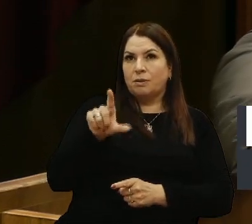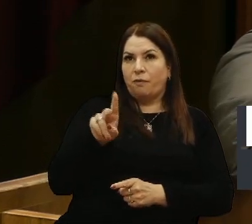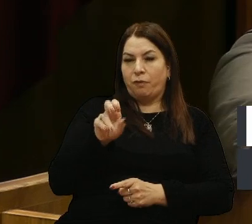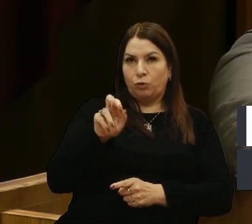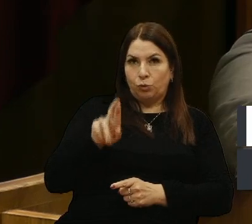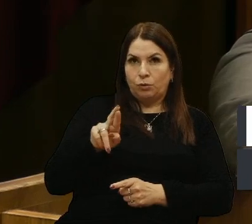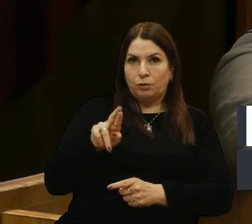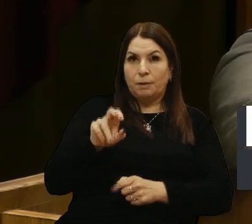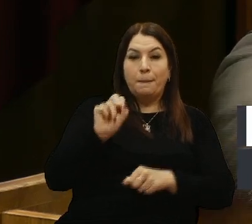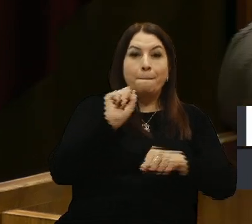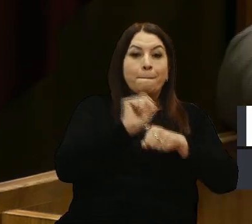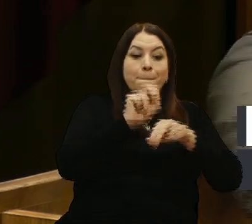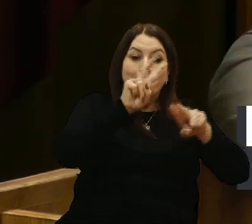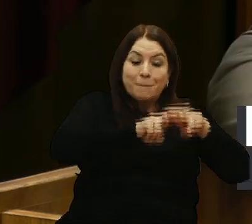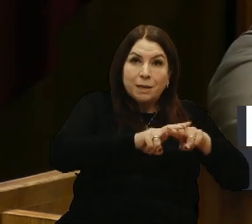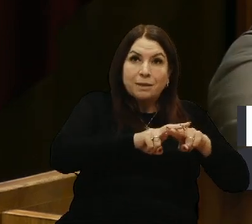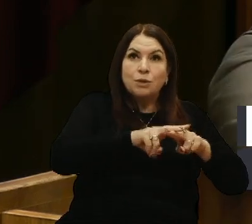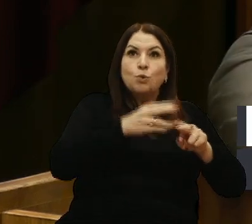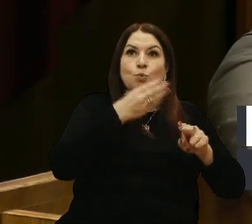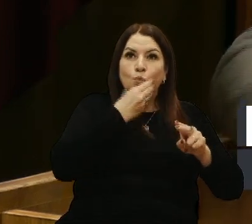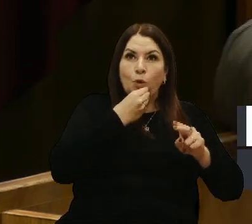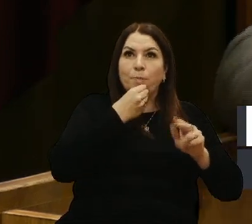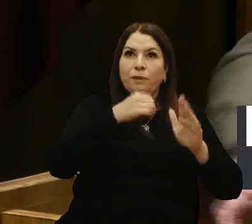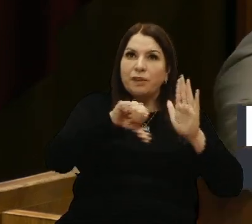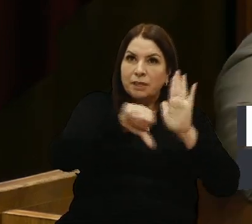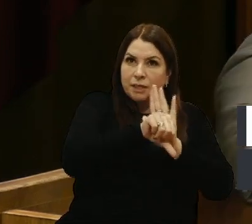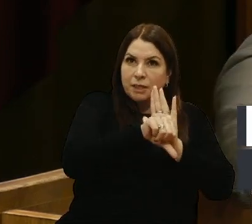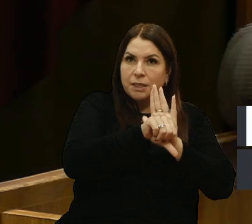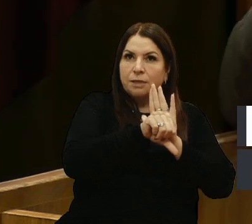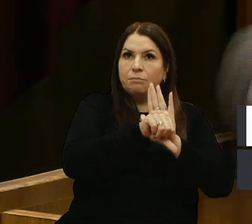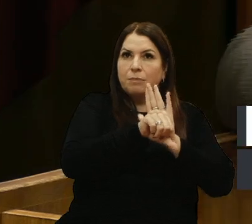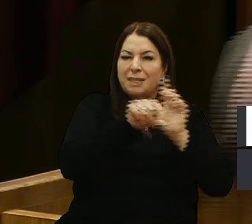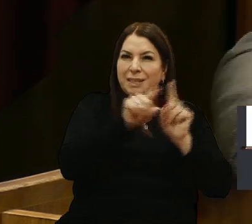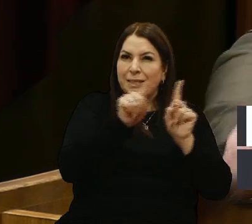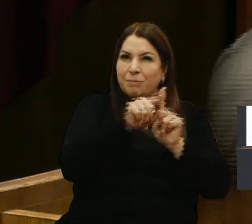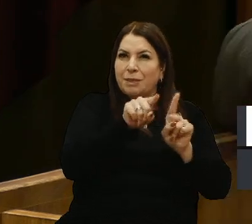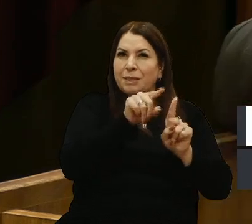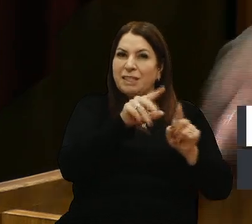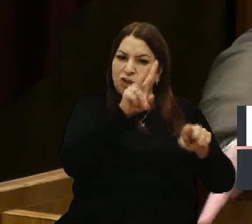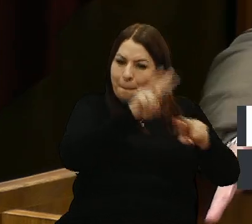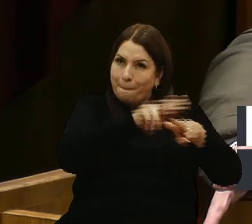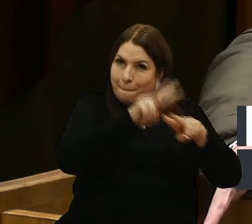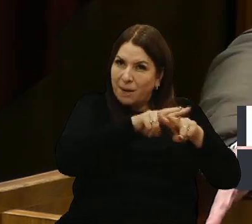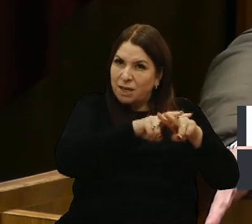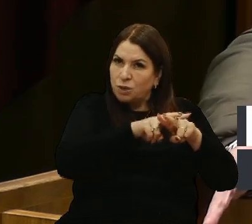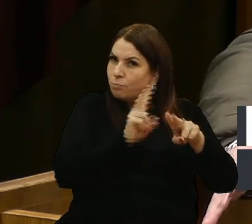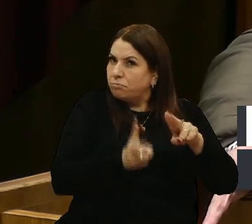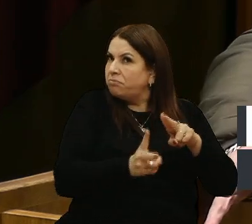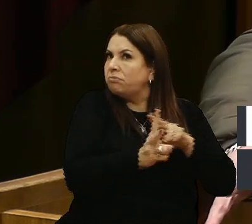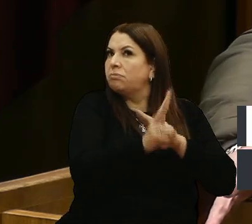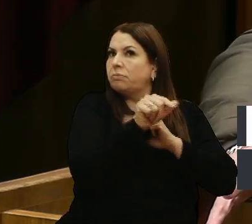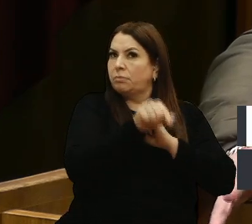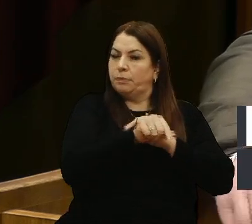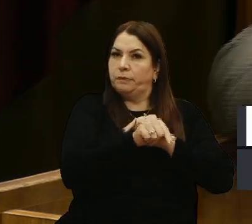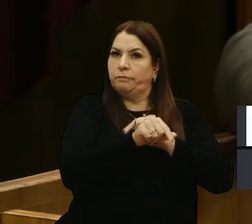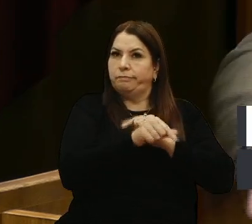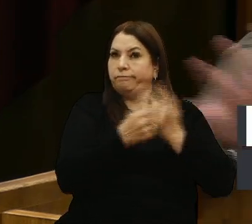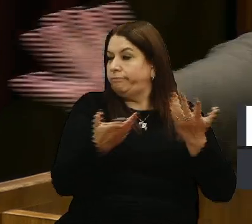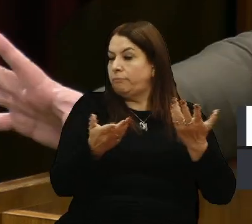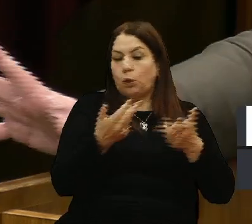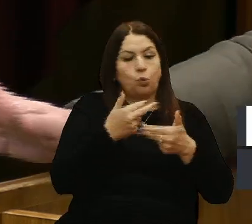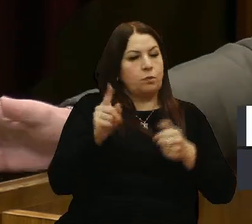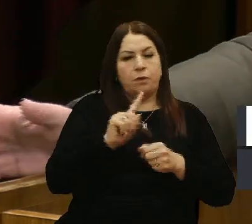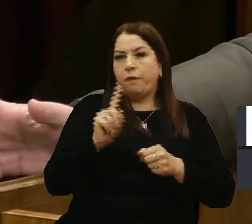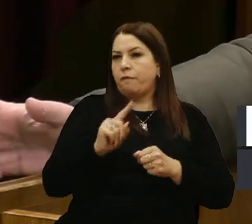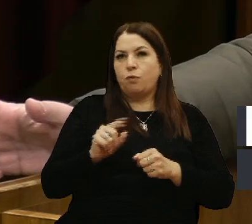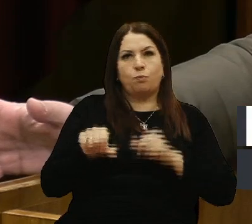trancar o bandido, trancar o vagabundo, terrorista aos montes, deixar preso o resto da vida, as coisas não vão